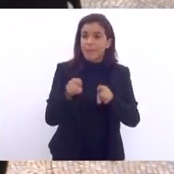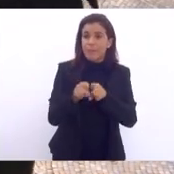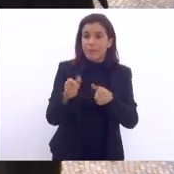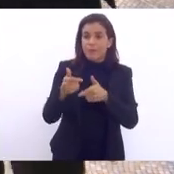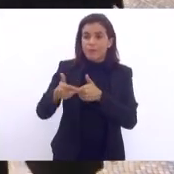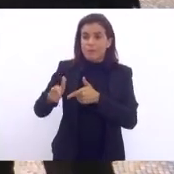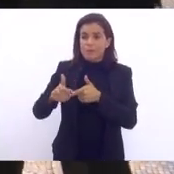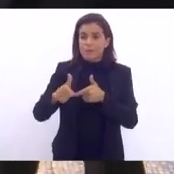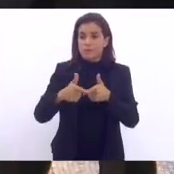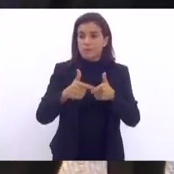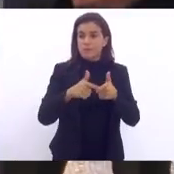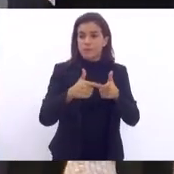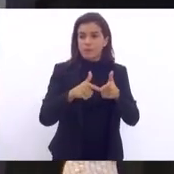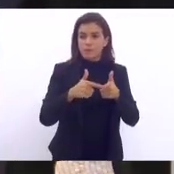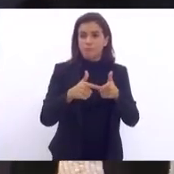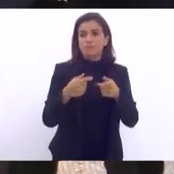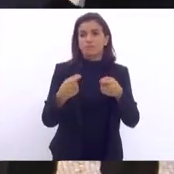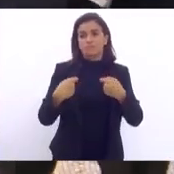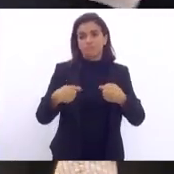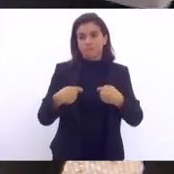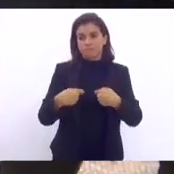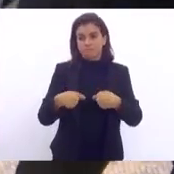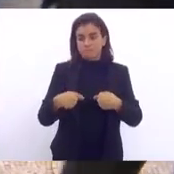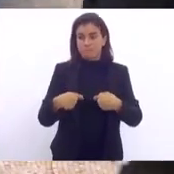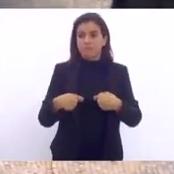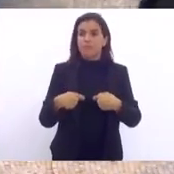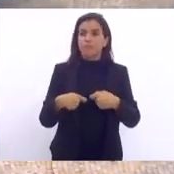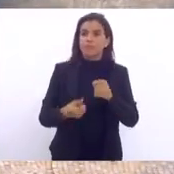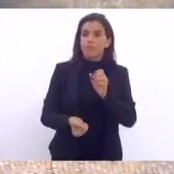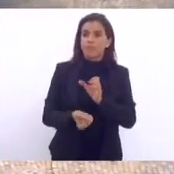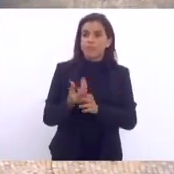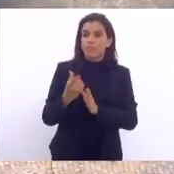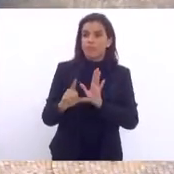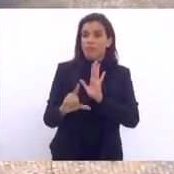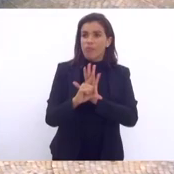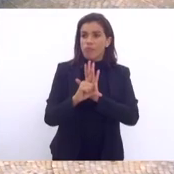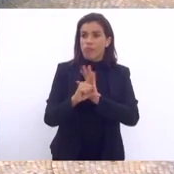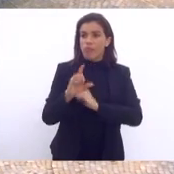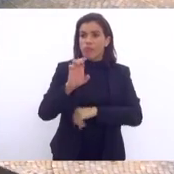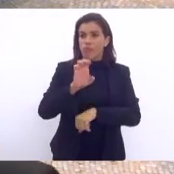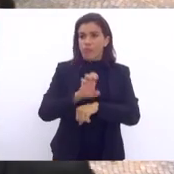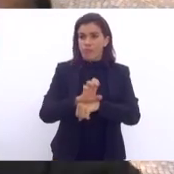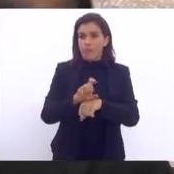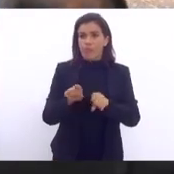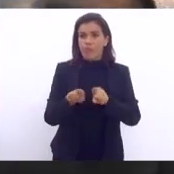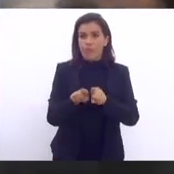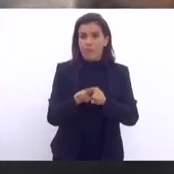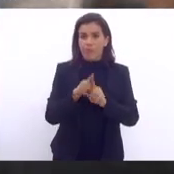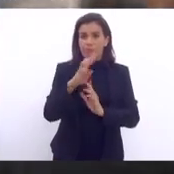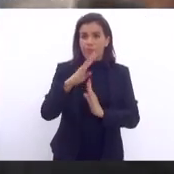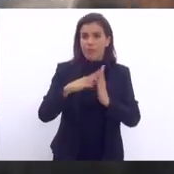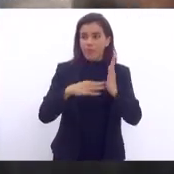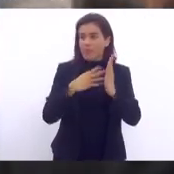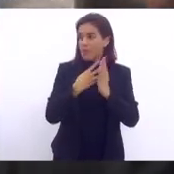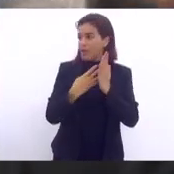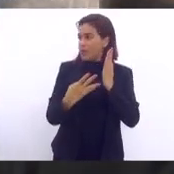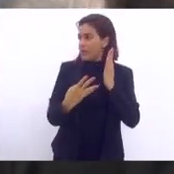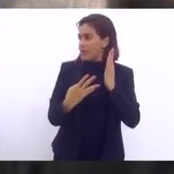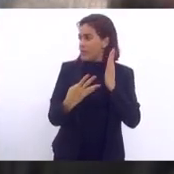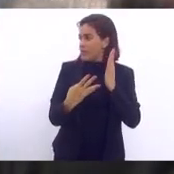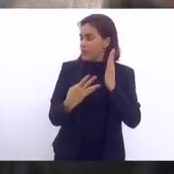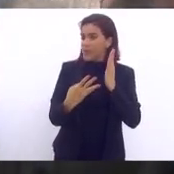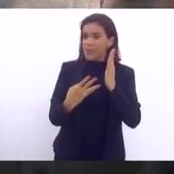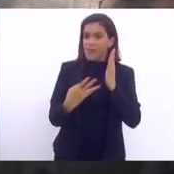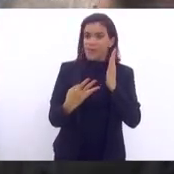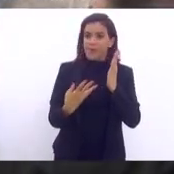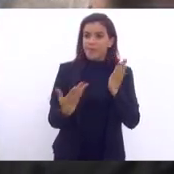de como há uma lei nacional, de um plano, já há a necessidade de ter um plano nacional de